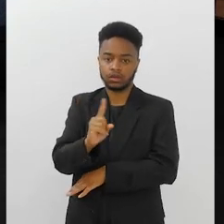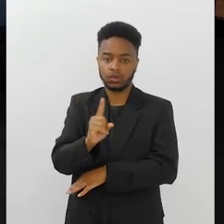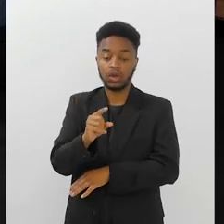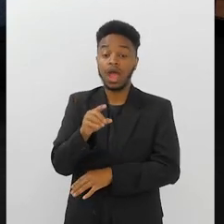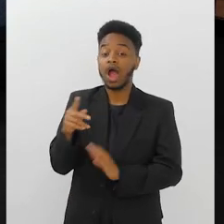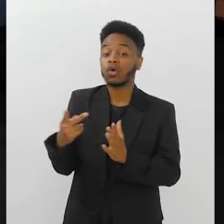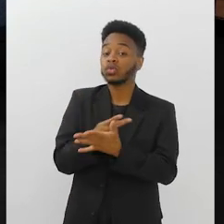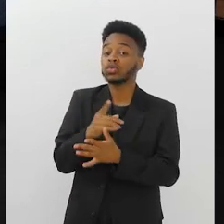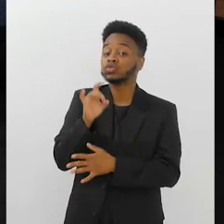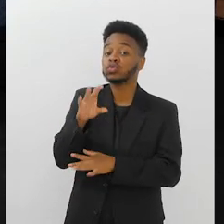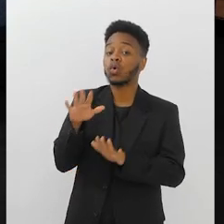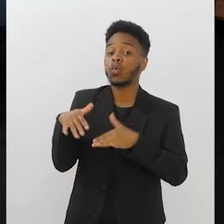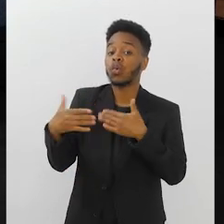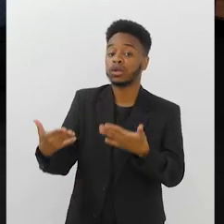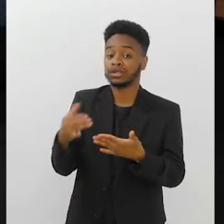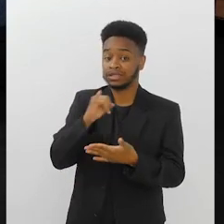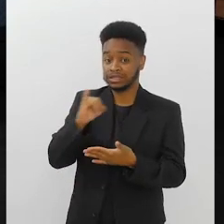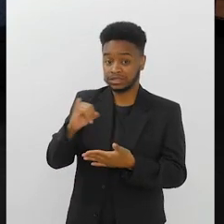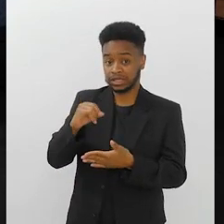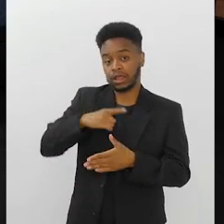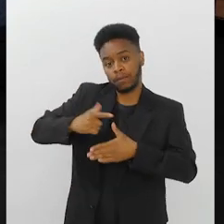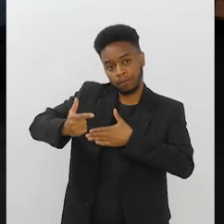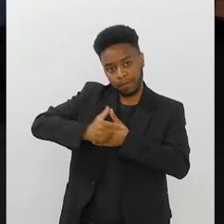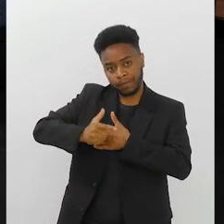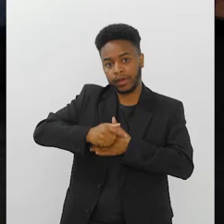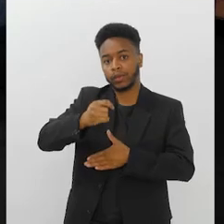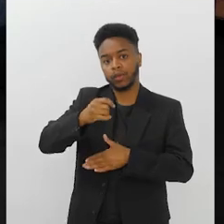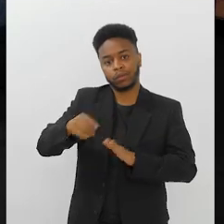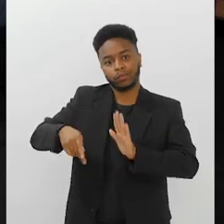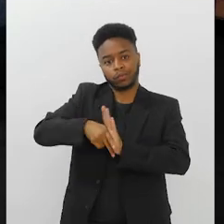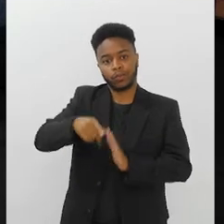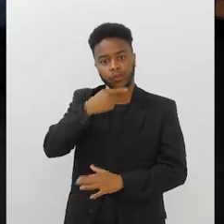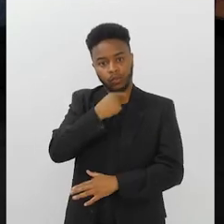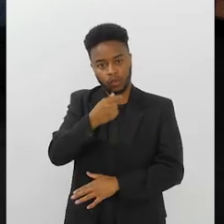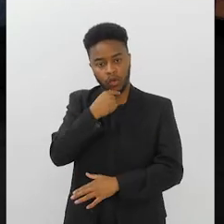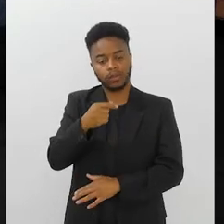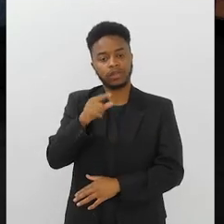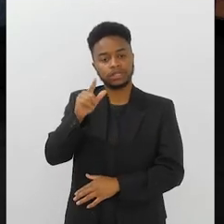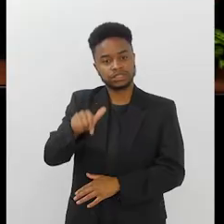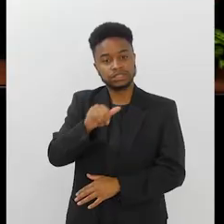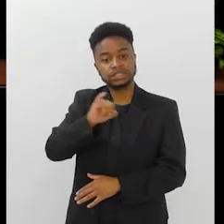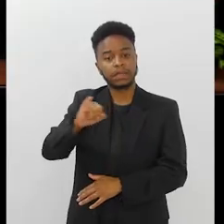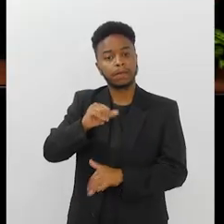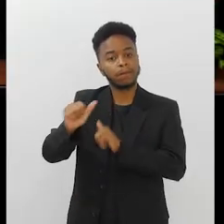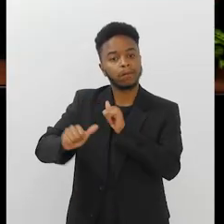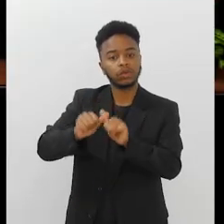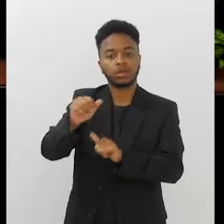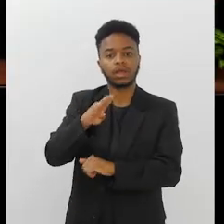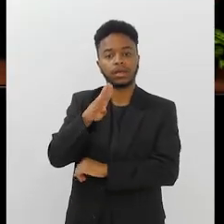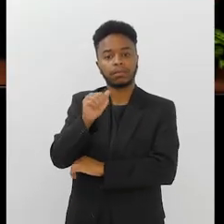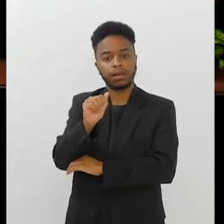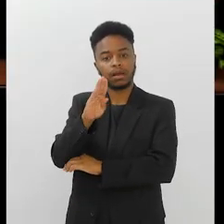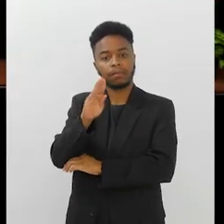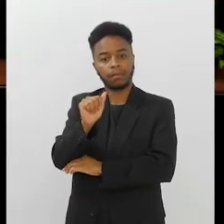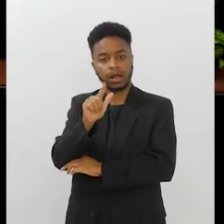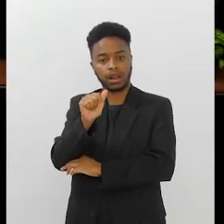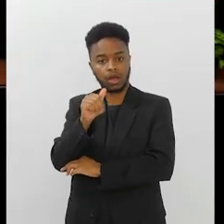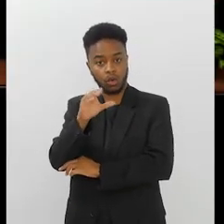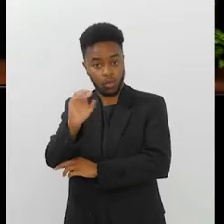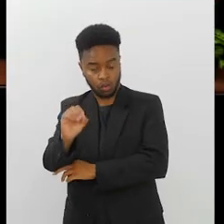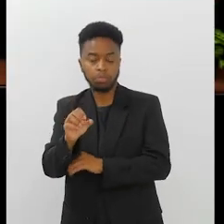somente acontece quando passa numa função masculina do sacerdócio de fá quando se torna um babalaô E aí sim esse